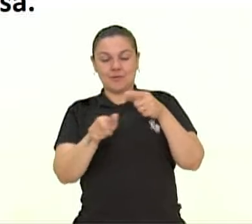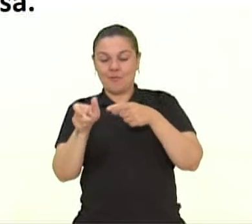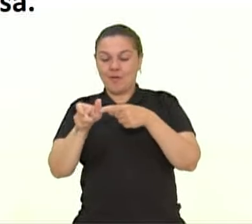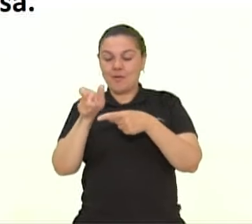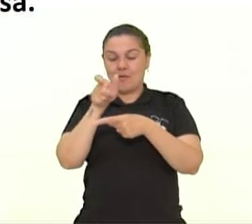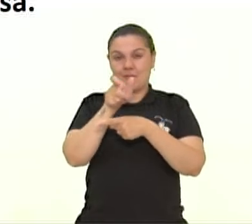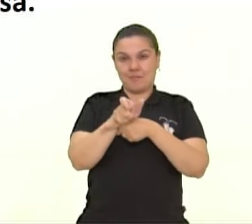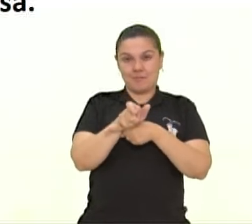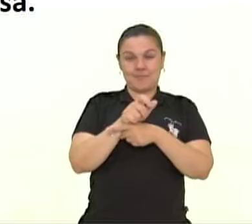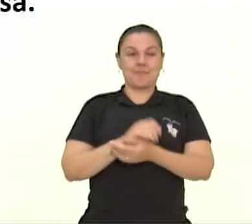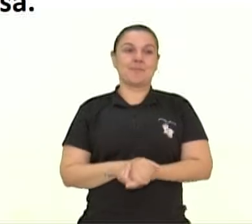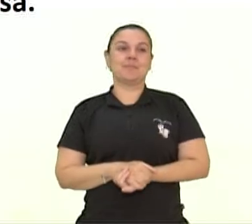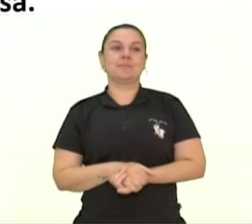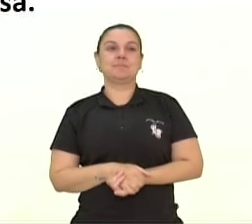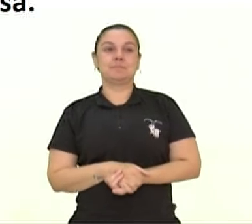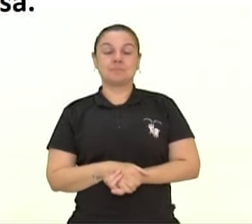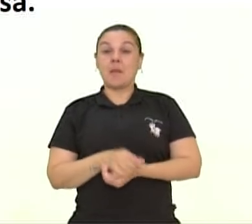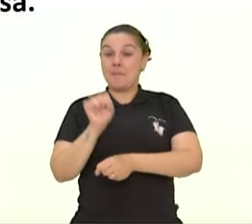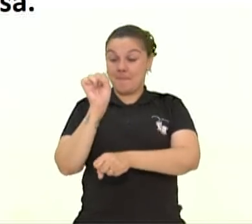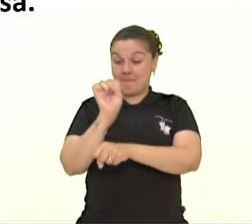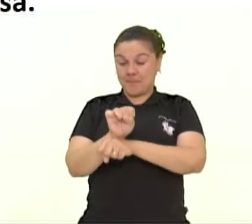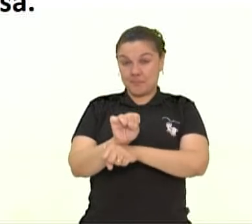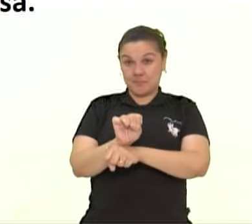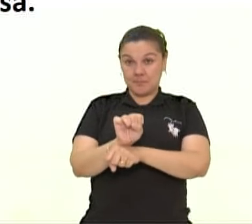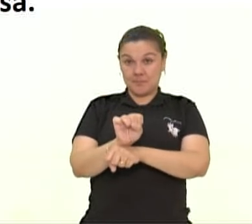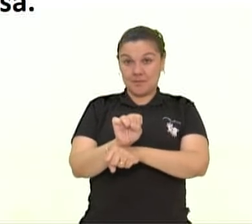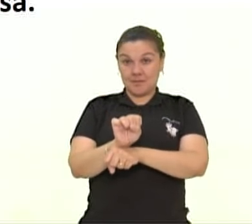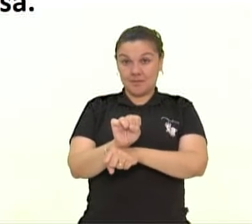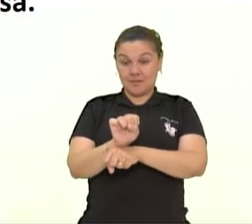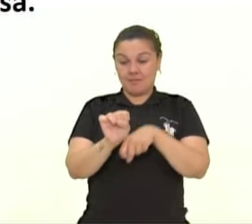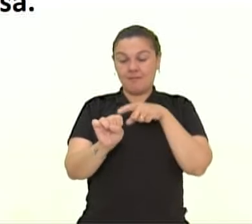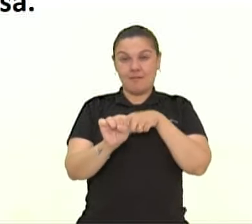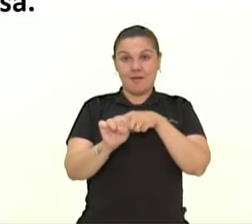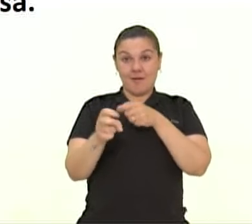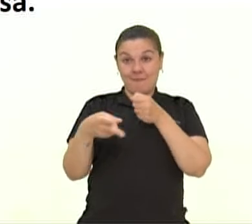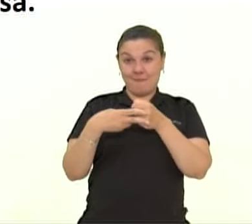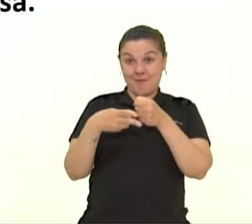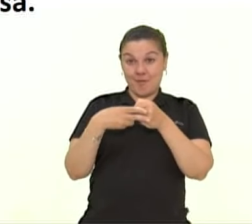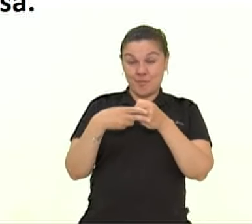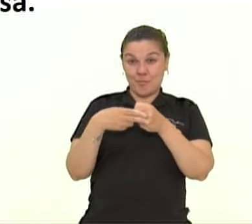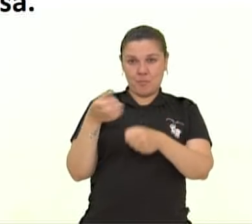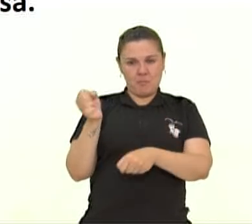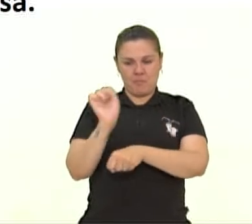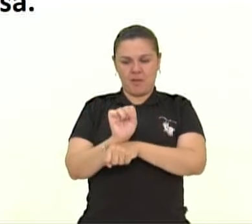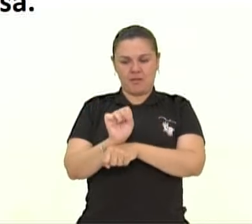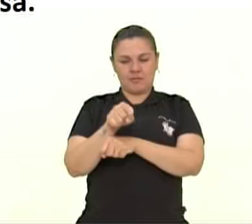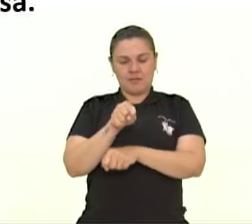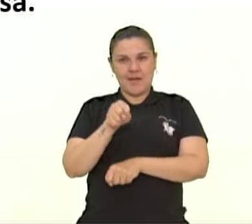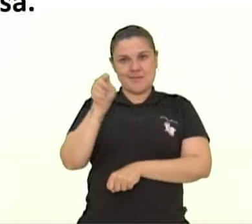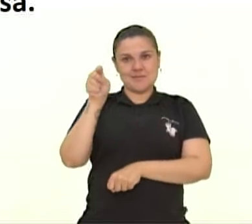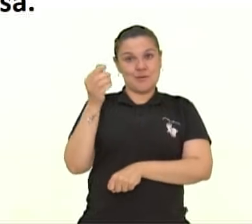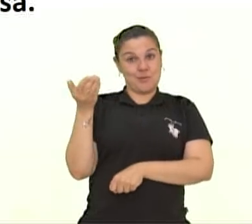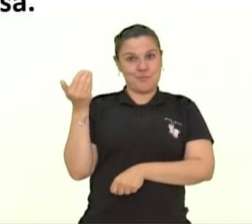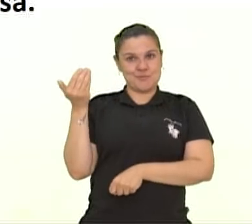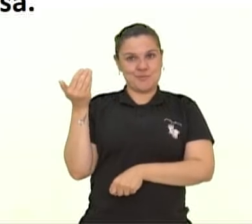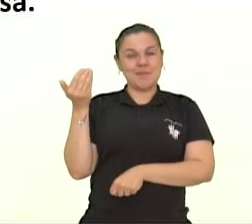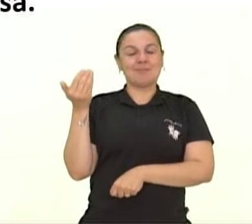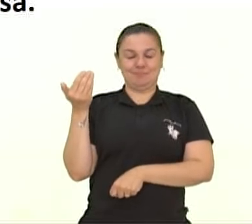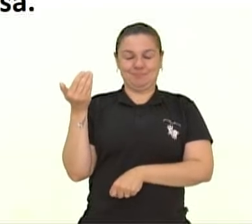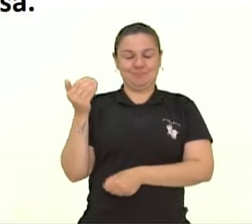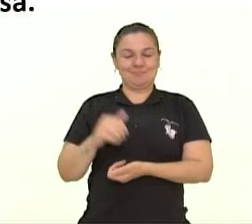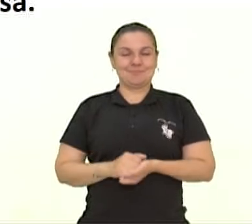a penúltima sílaba. Né? Então, quando eu digo para, antigamente, quando eu ia escrever, tinha que colocar o acento no primeiro